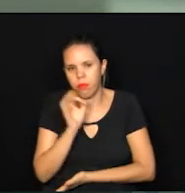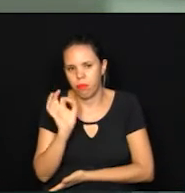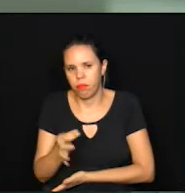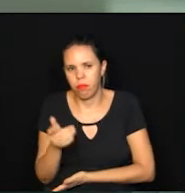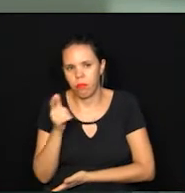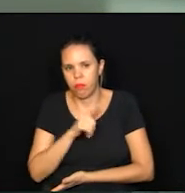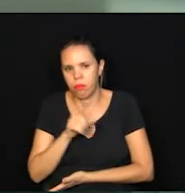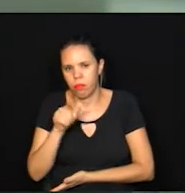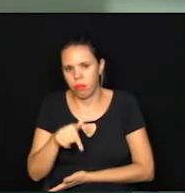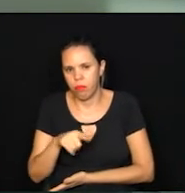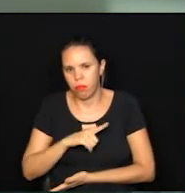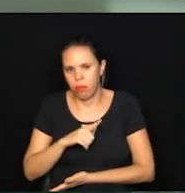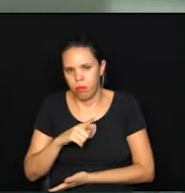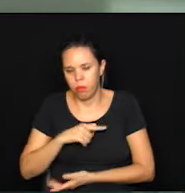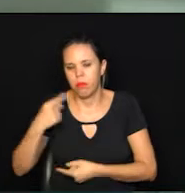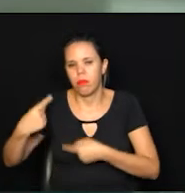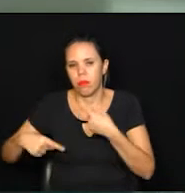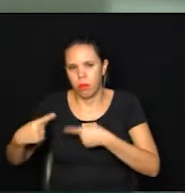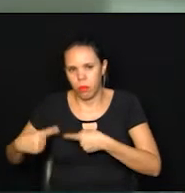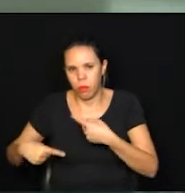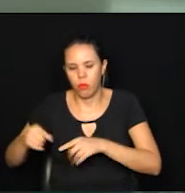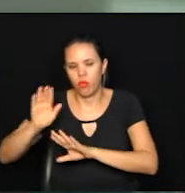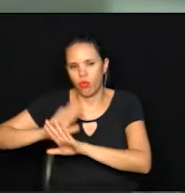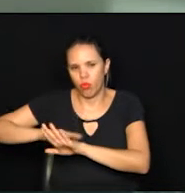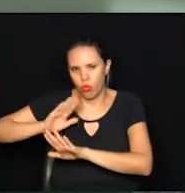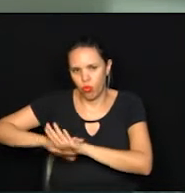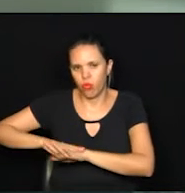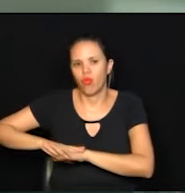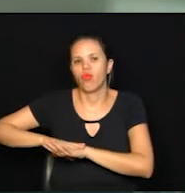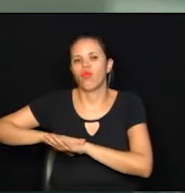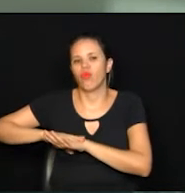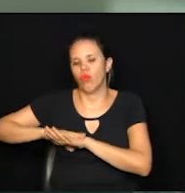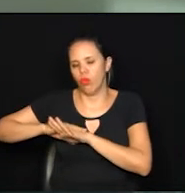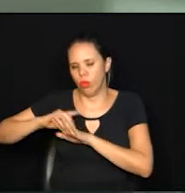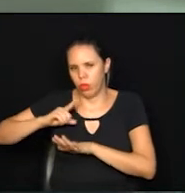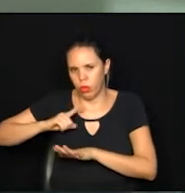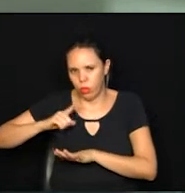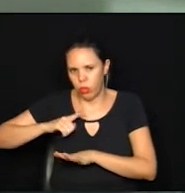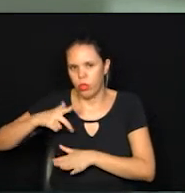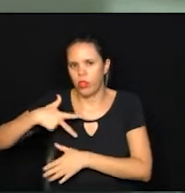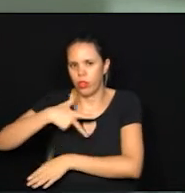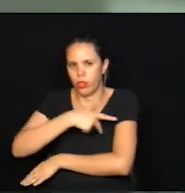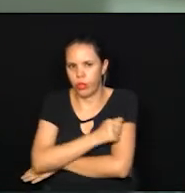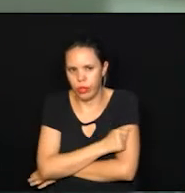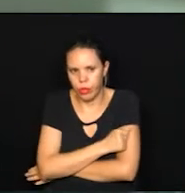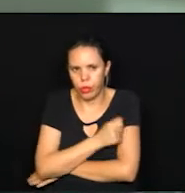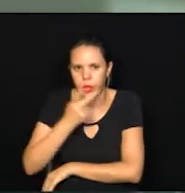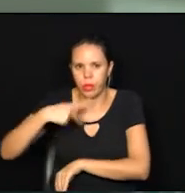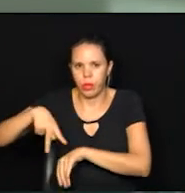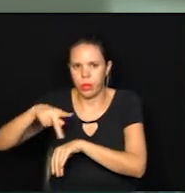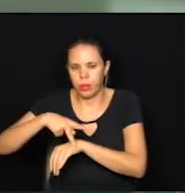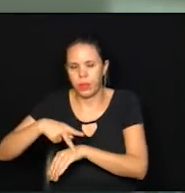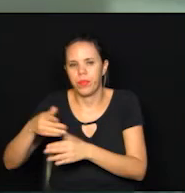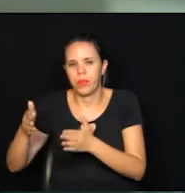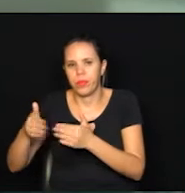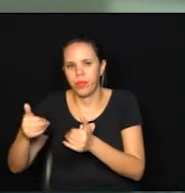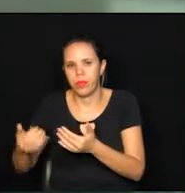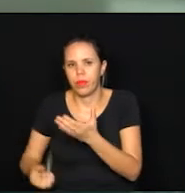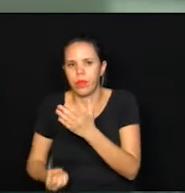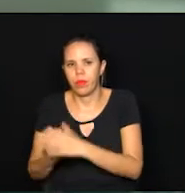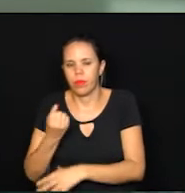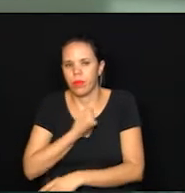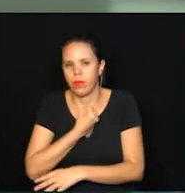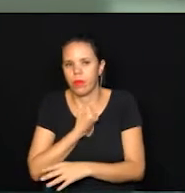certeza existe política por trás das vacinas, com os países buscando maior